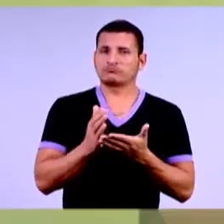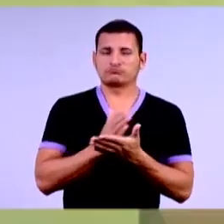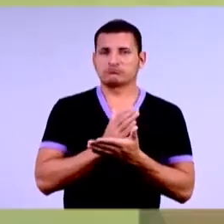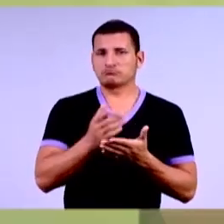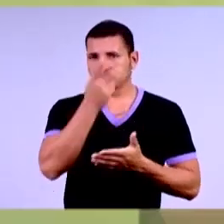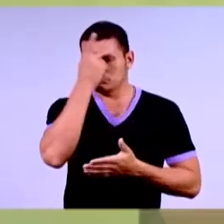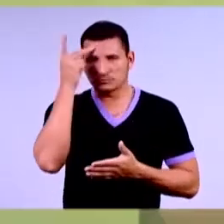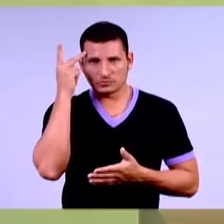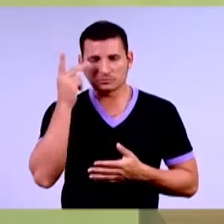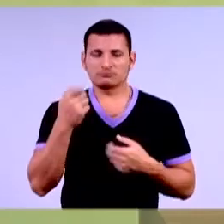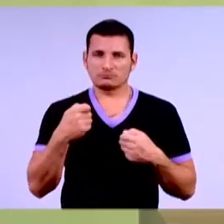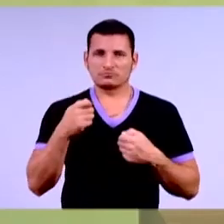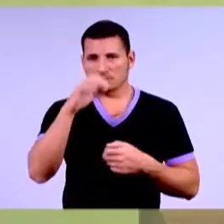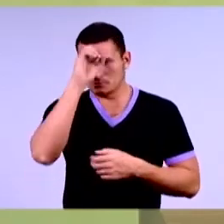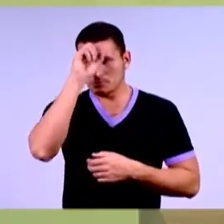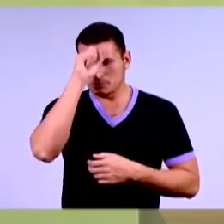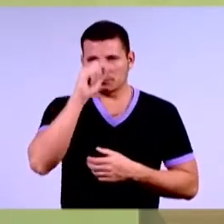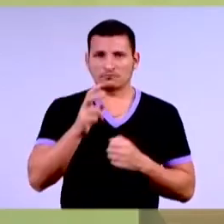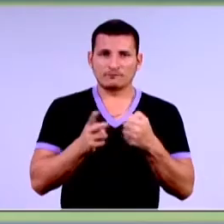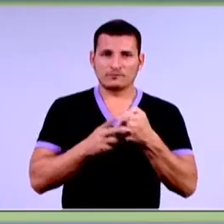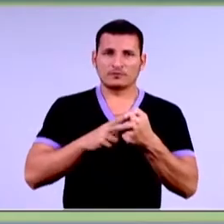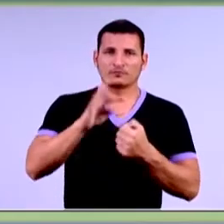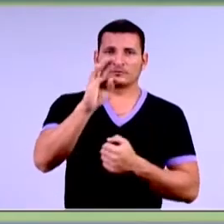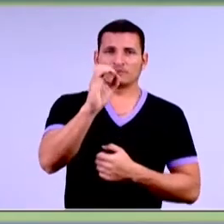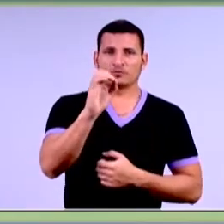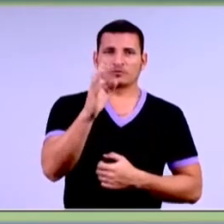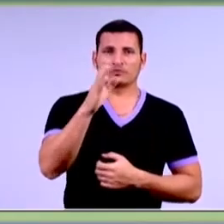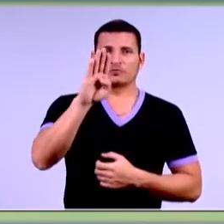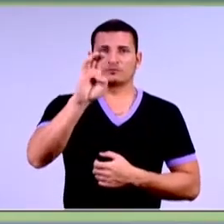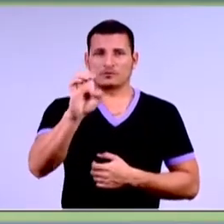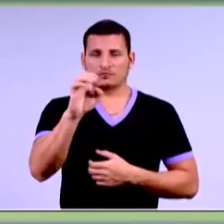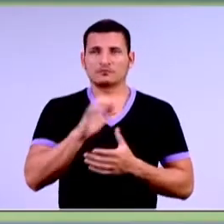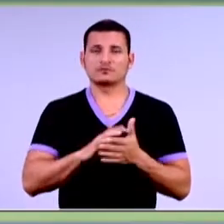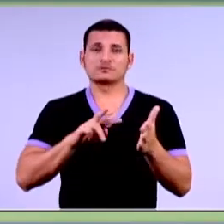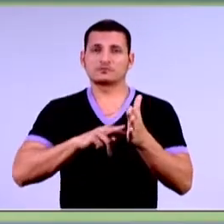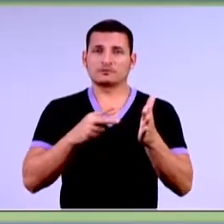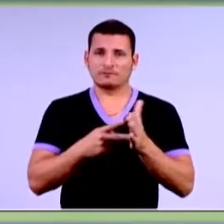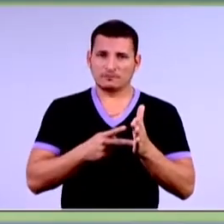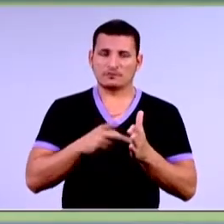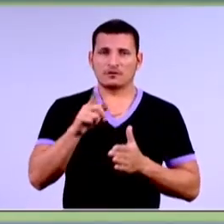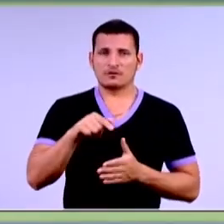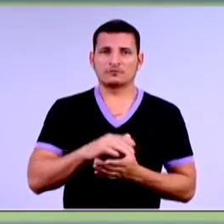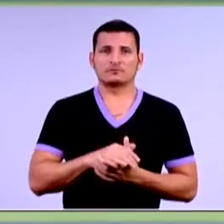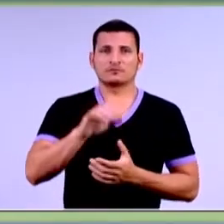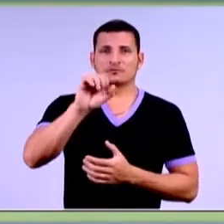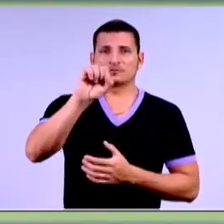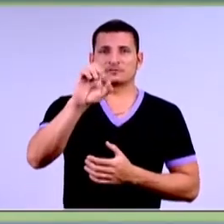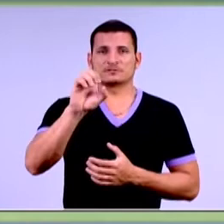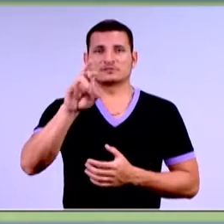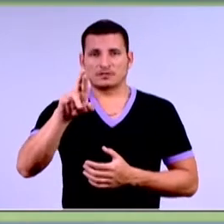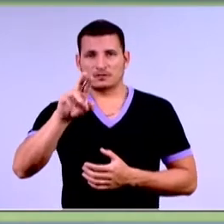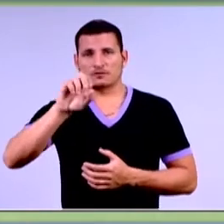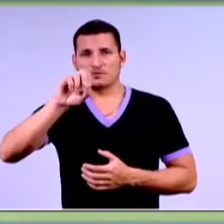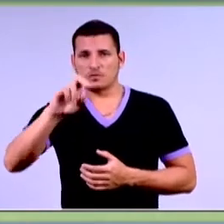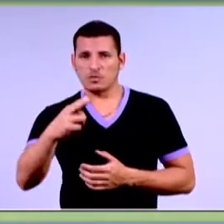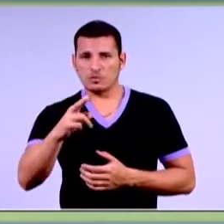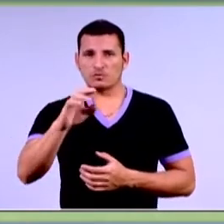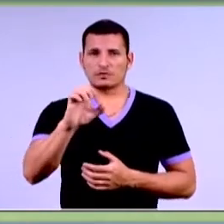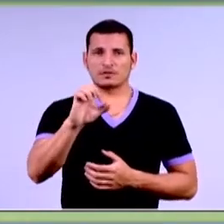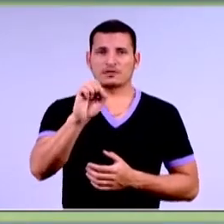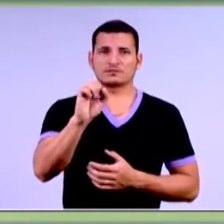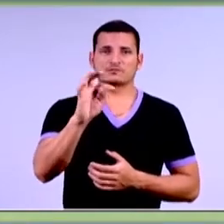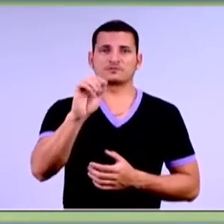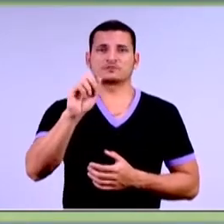tem como fugir dele então tá o verbo to be significa ser o está já sabemos disso já é batido a